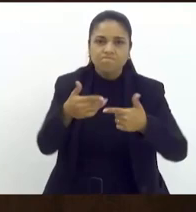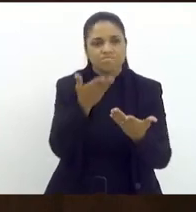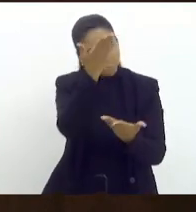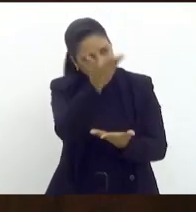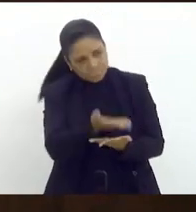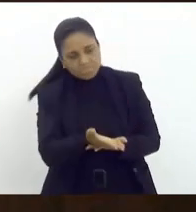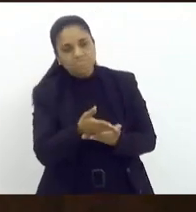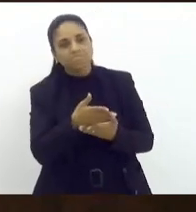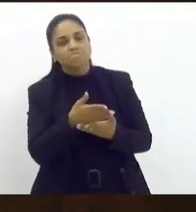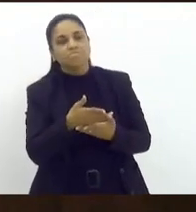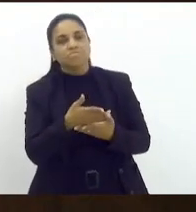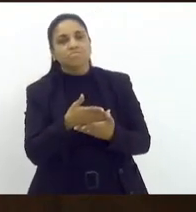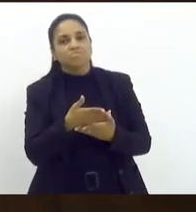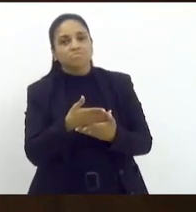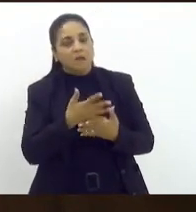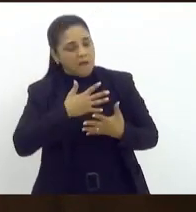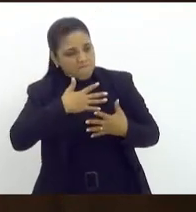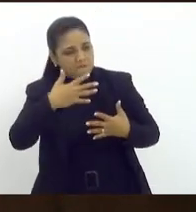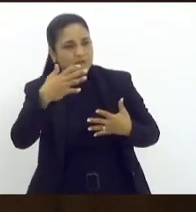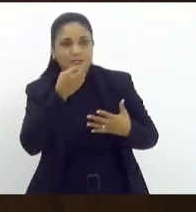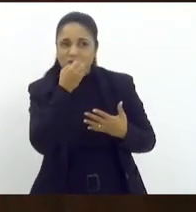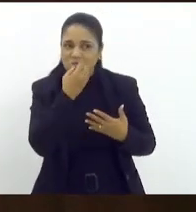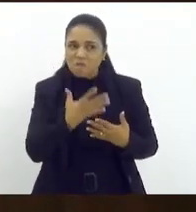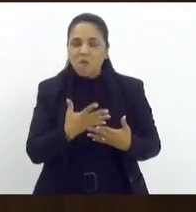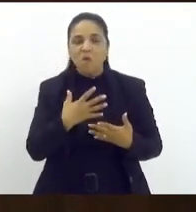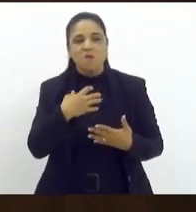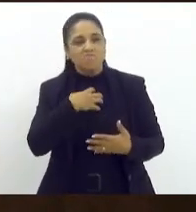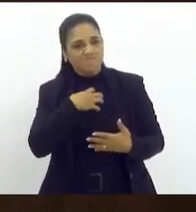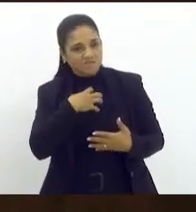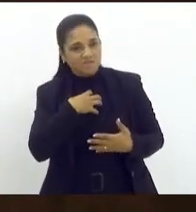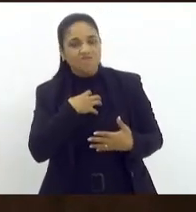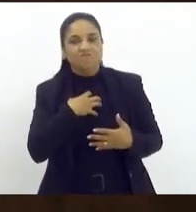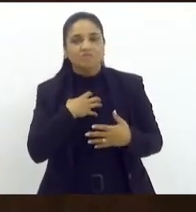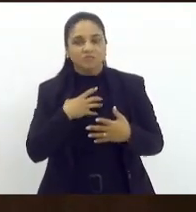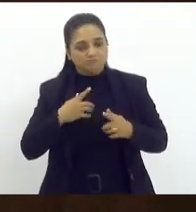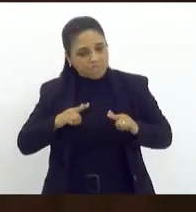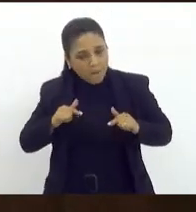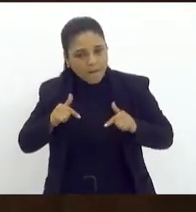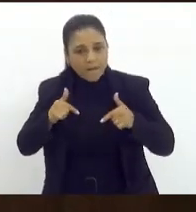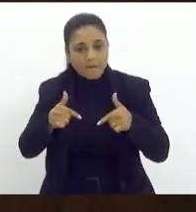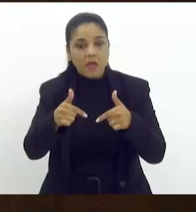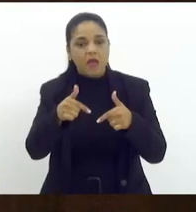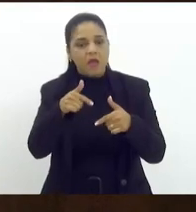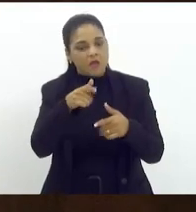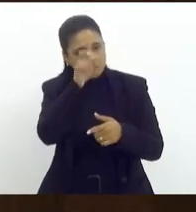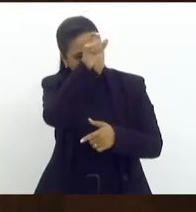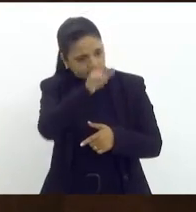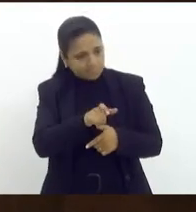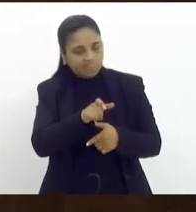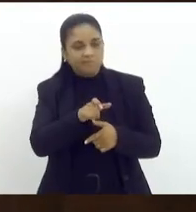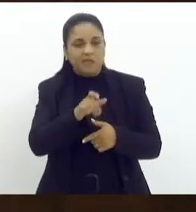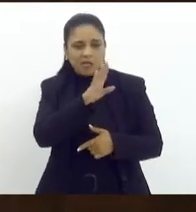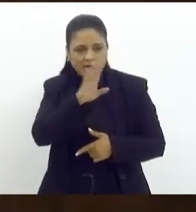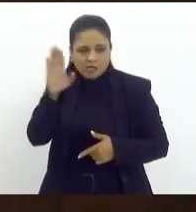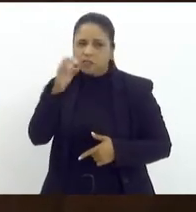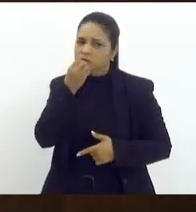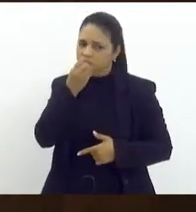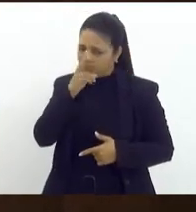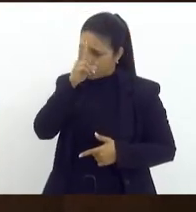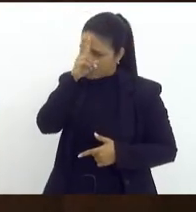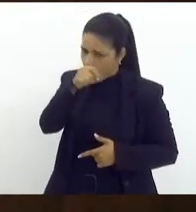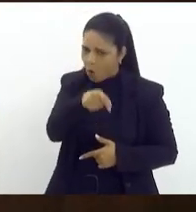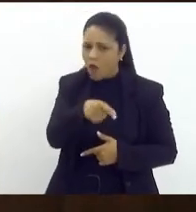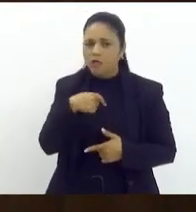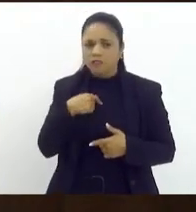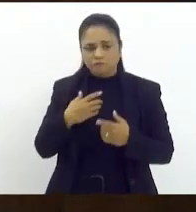Essa vibração boa em cima dele de guerreiro e ele é um candidato forte pela Juventude inclusive de Petrópolis eu acredito